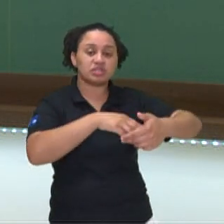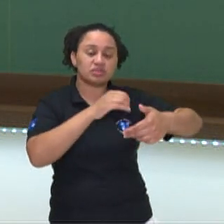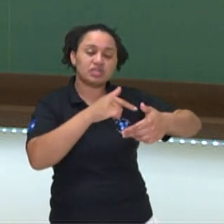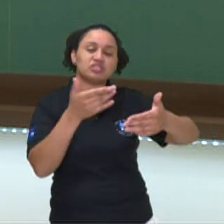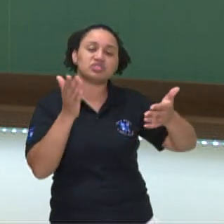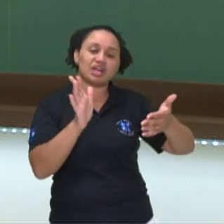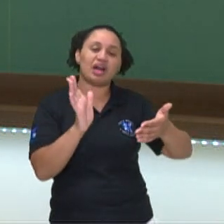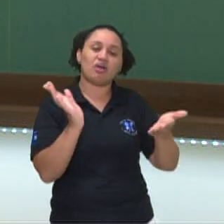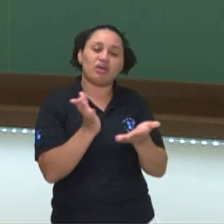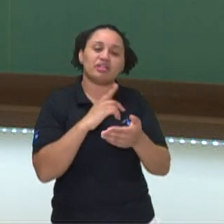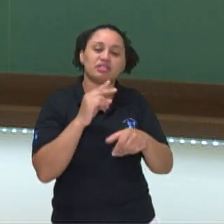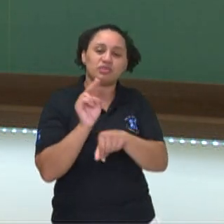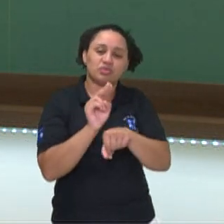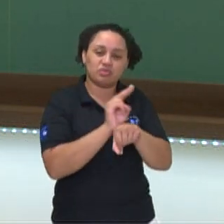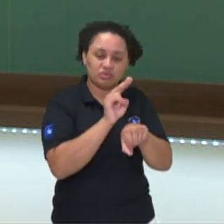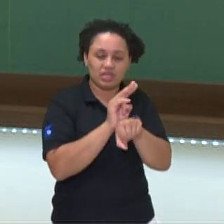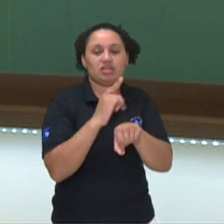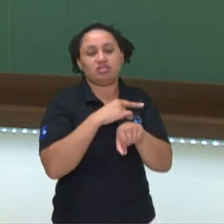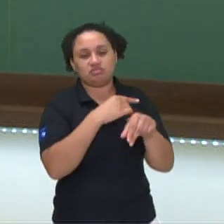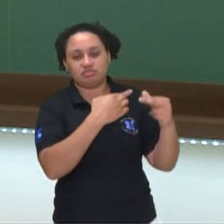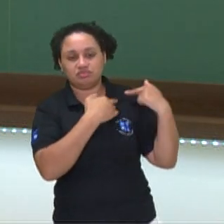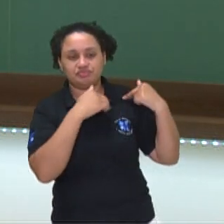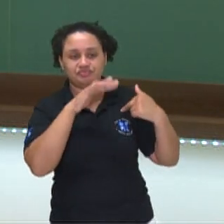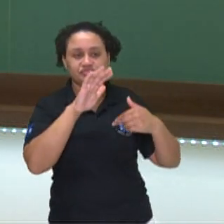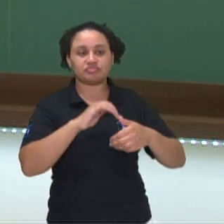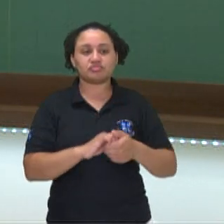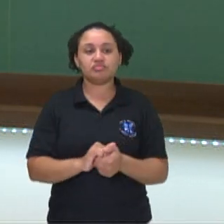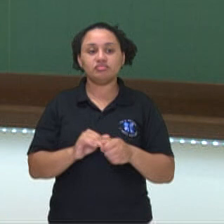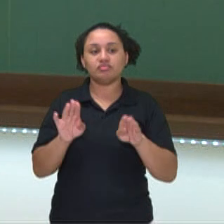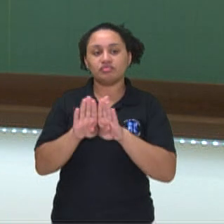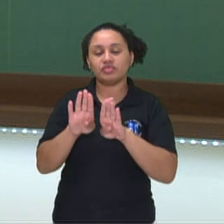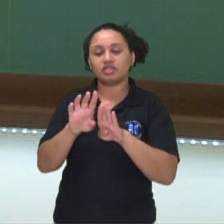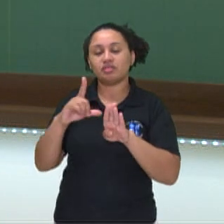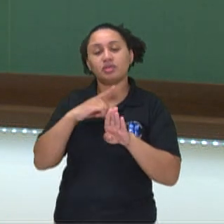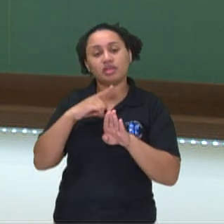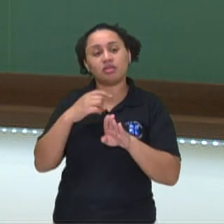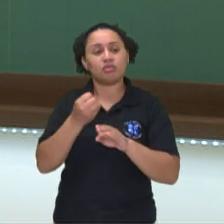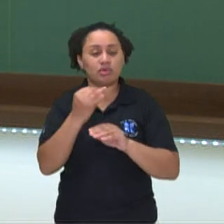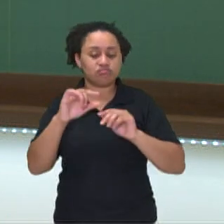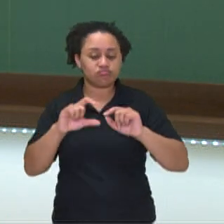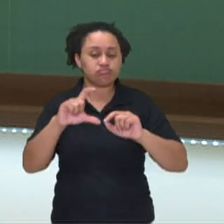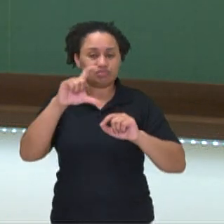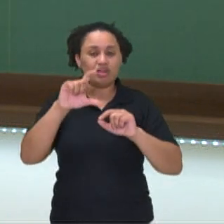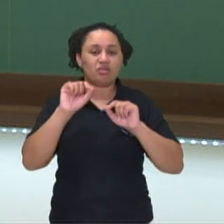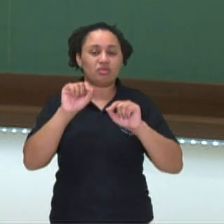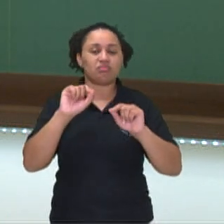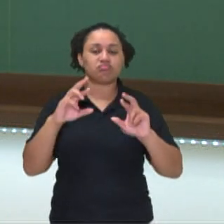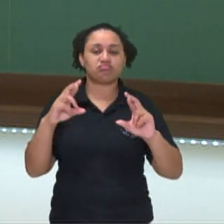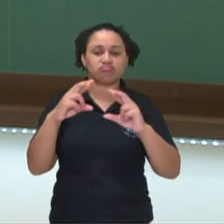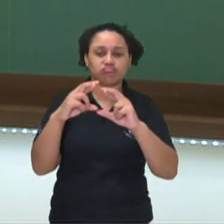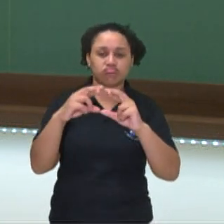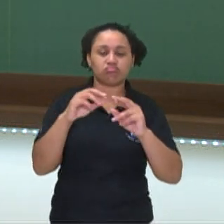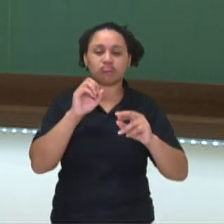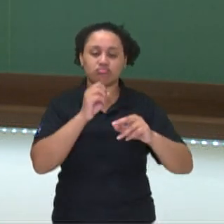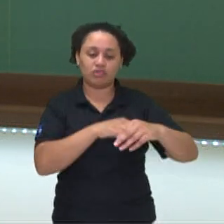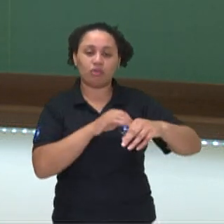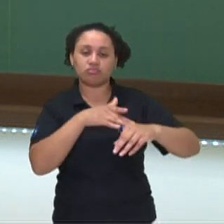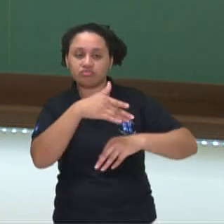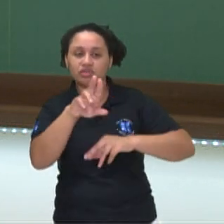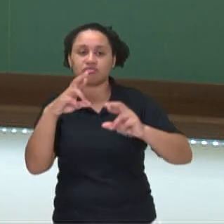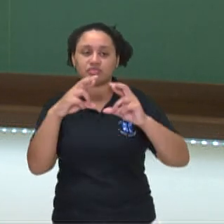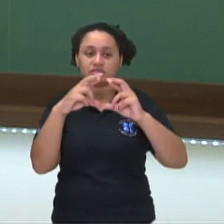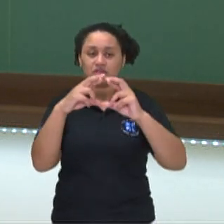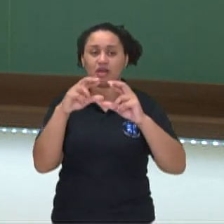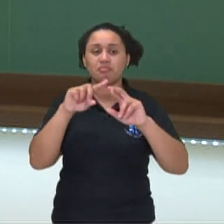de forma mais responsável. Nós temos aqui uma parcela significativa que vai para a reciclagem, mas